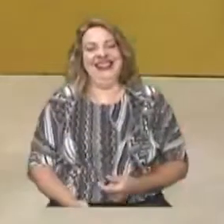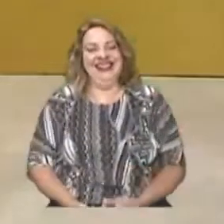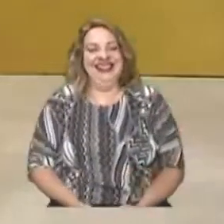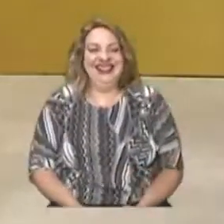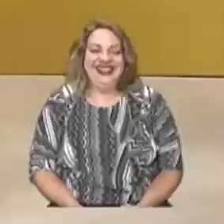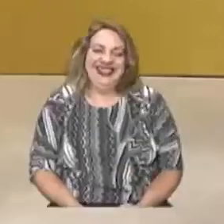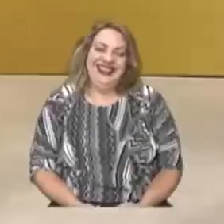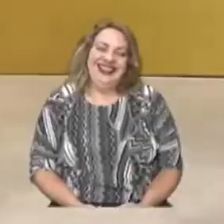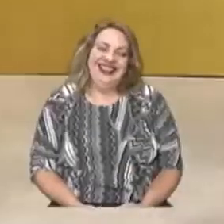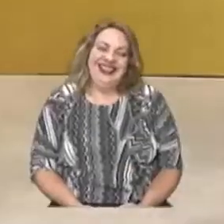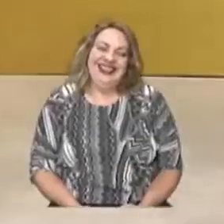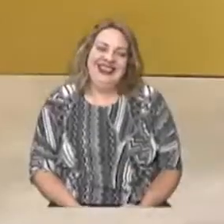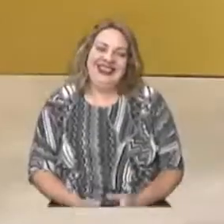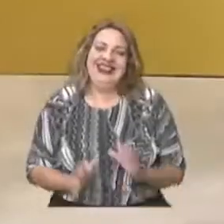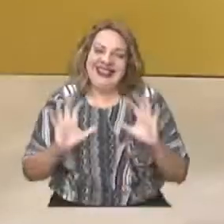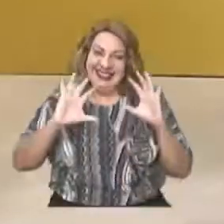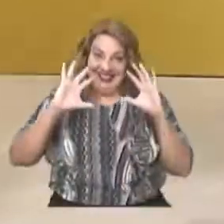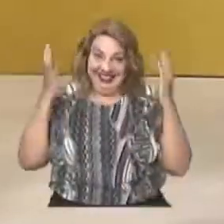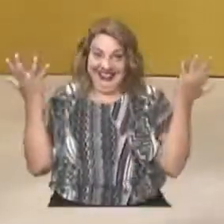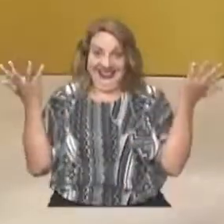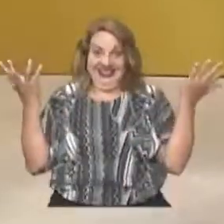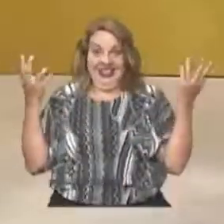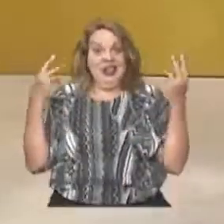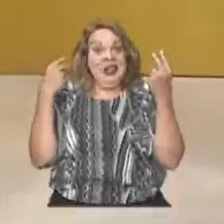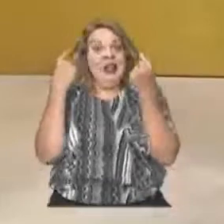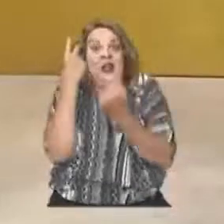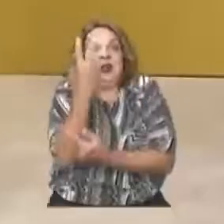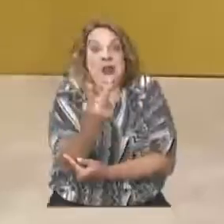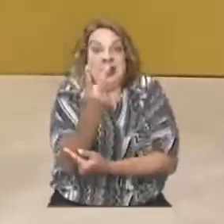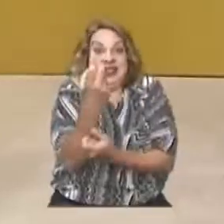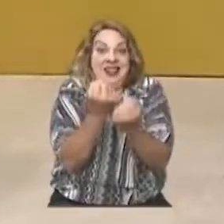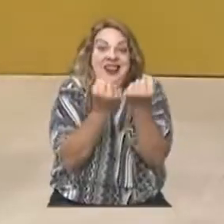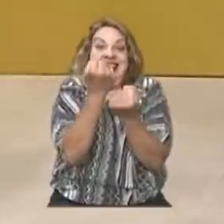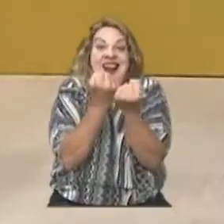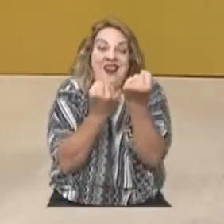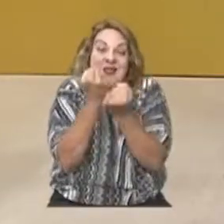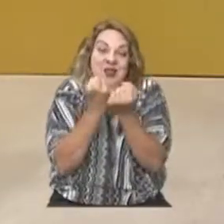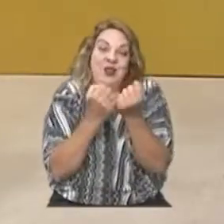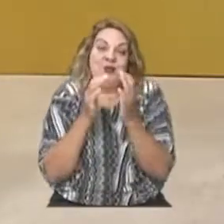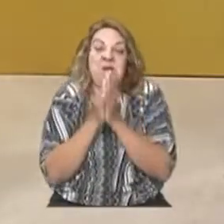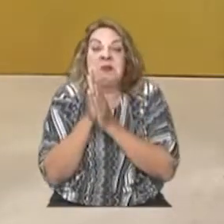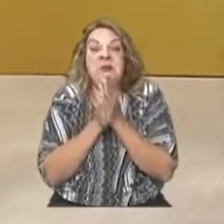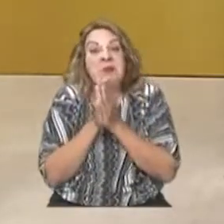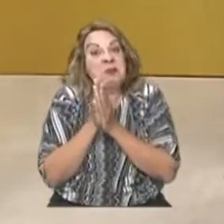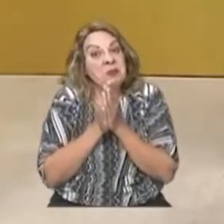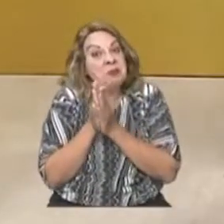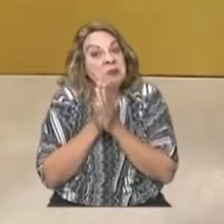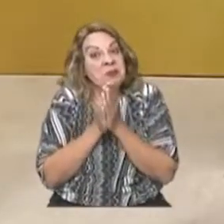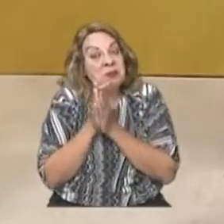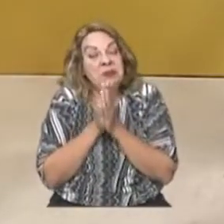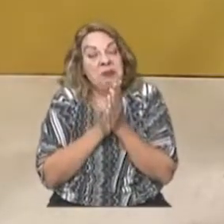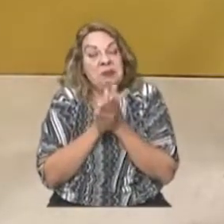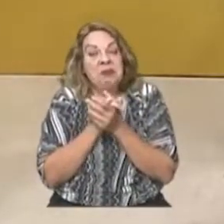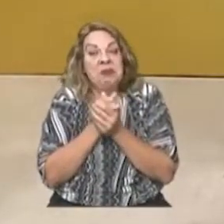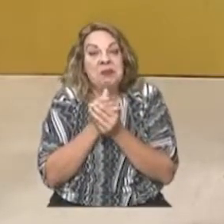porque, ó, é festa mesmo, dois carros aí do quarto prêmio, hein? Carro em dose dupla, só aqui no Caju Cap,